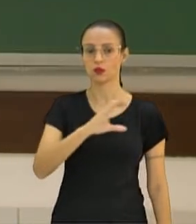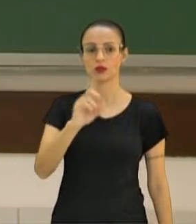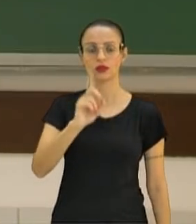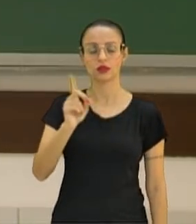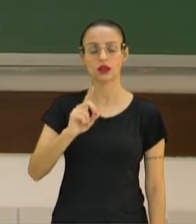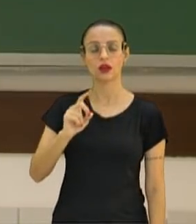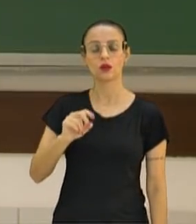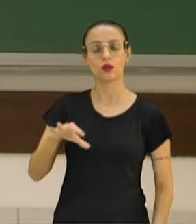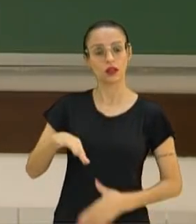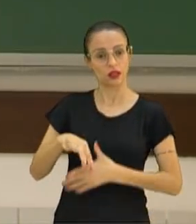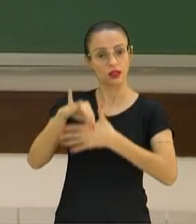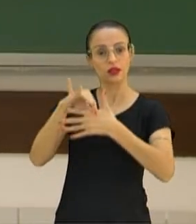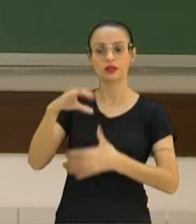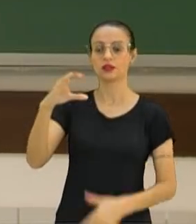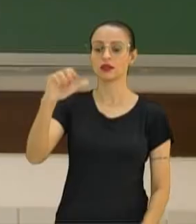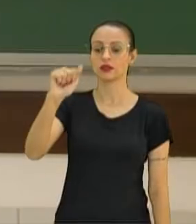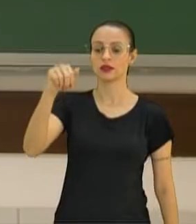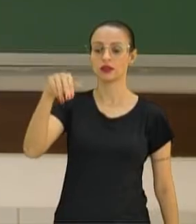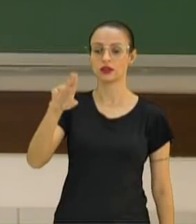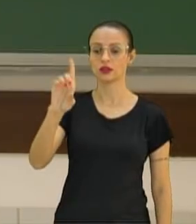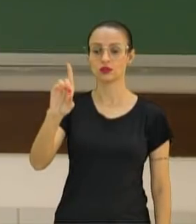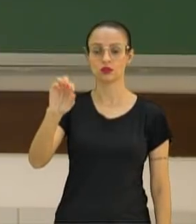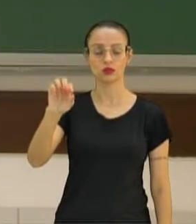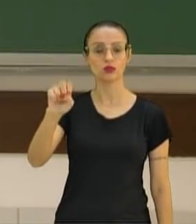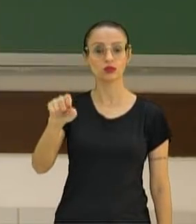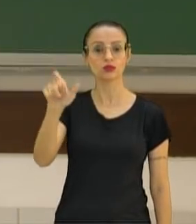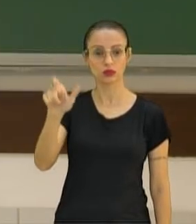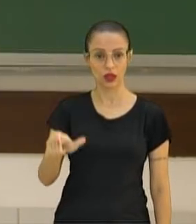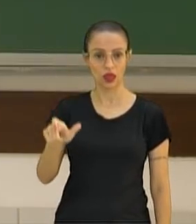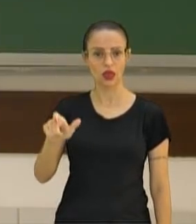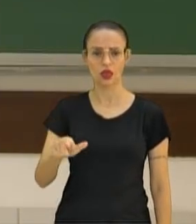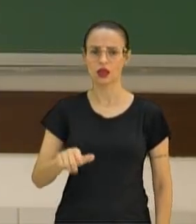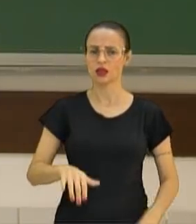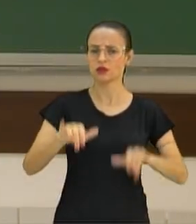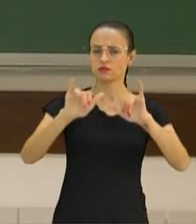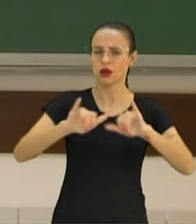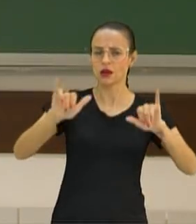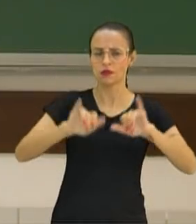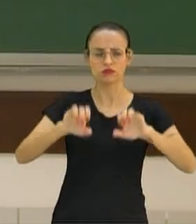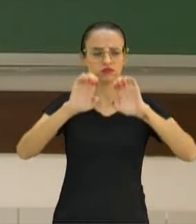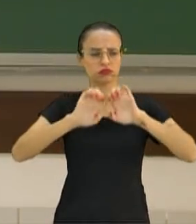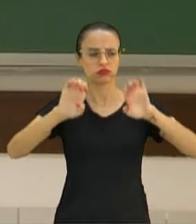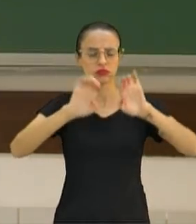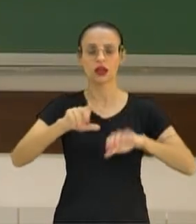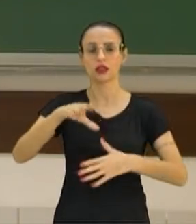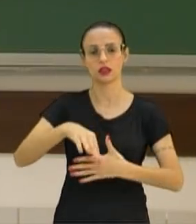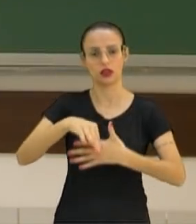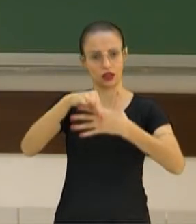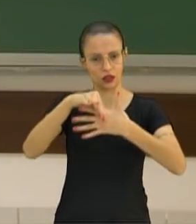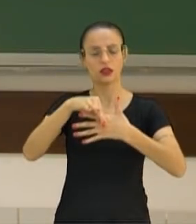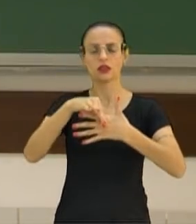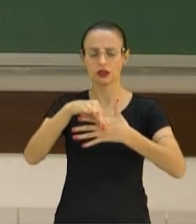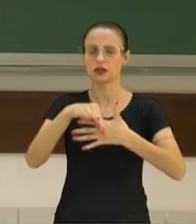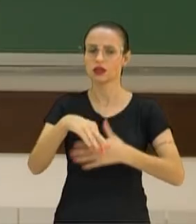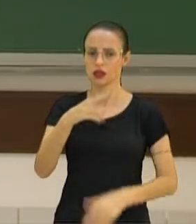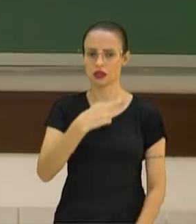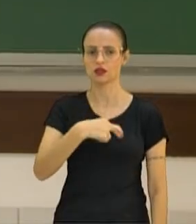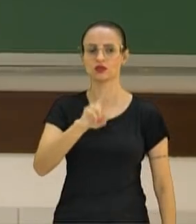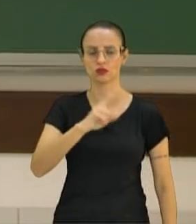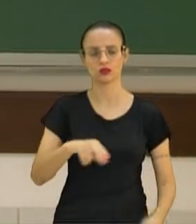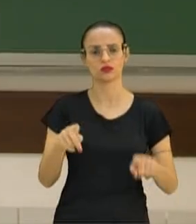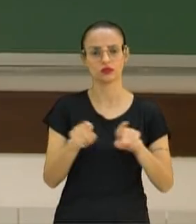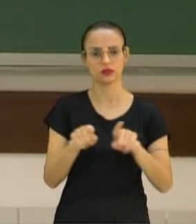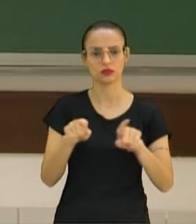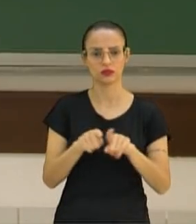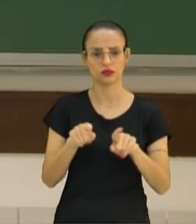de Canudos, por exemplo, Antônio Conselheiro, ele pregava o Evangelho, né, ele era um líder espiritual, então tem também essa